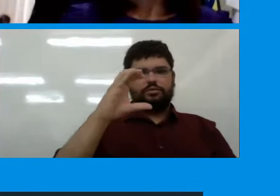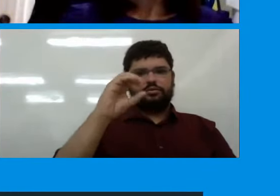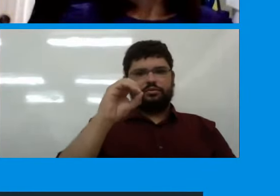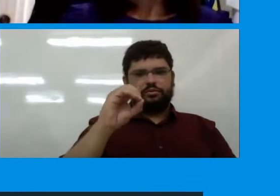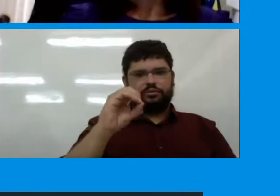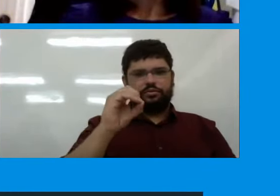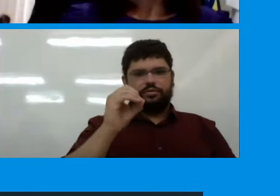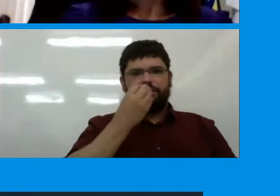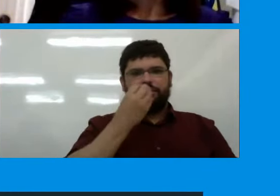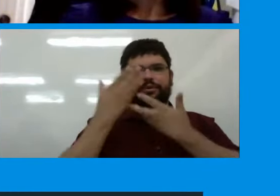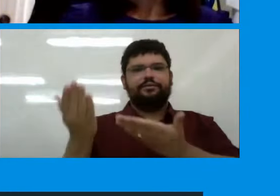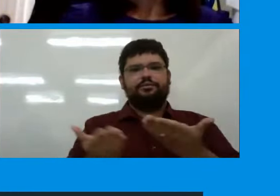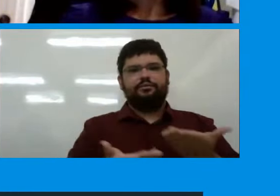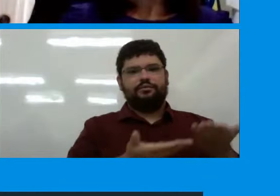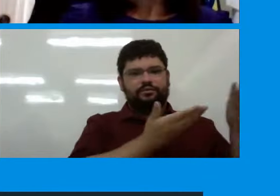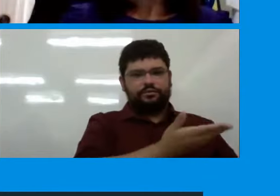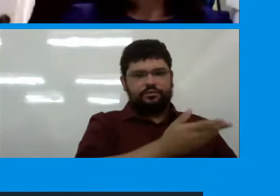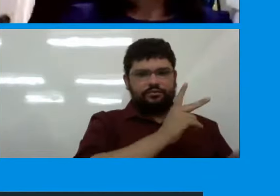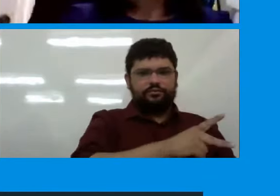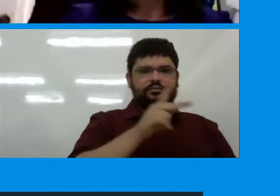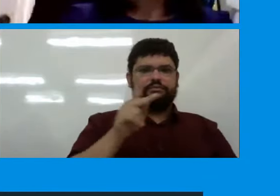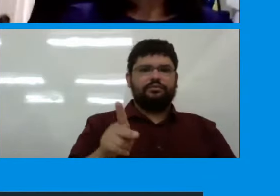Seja muito bem-vindo, professor.